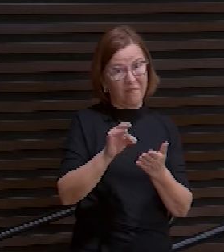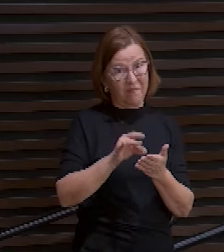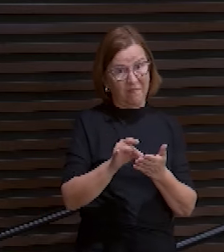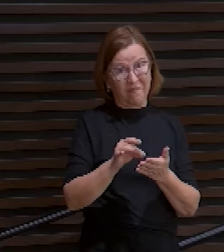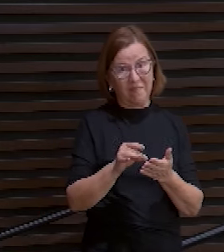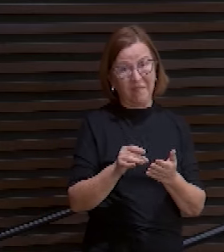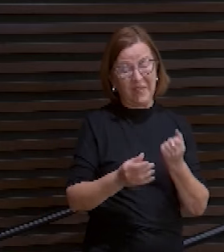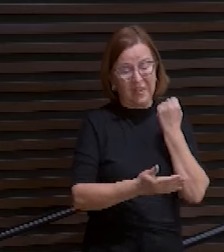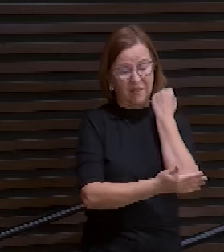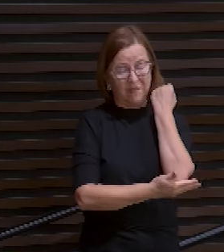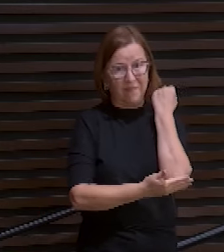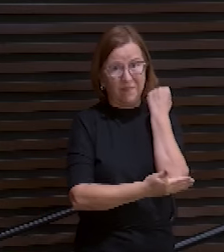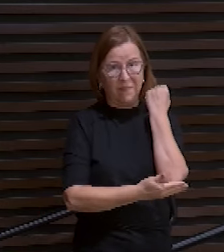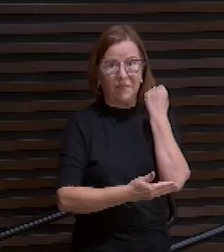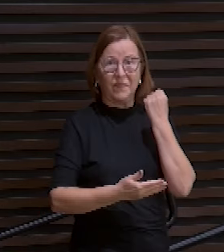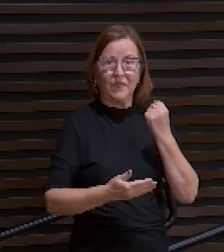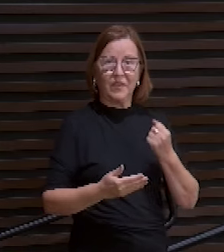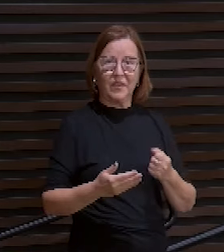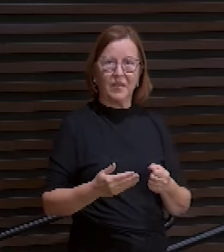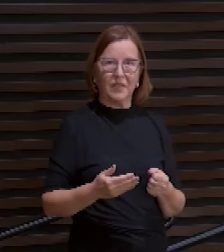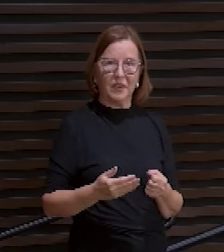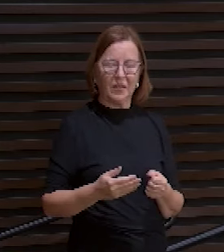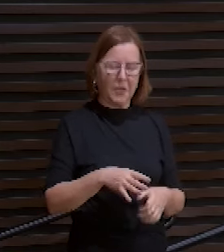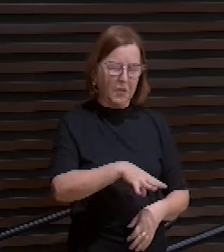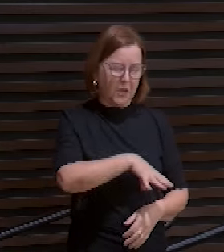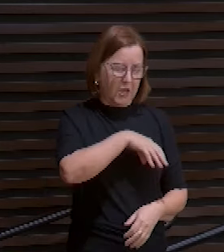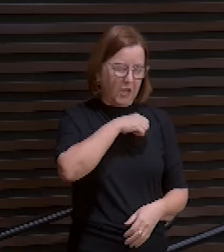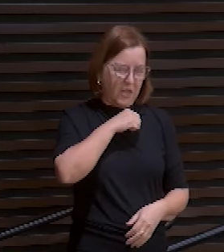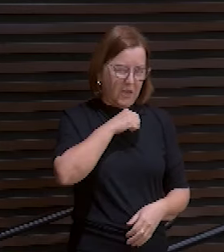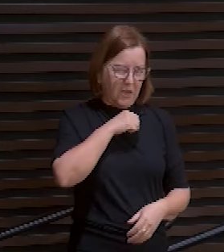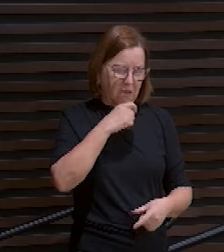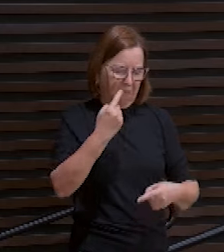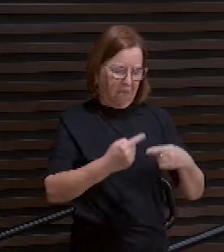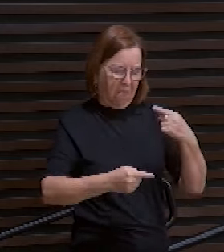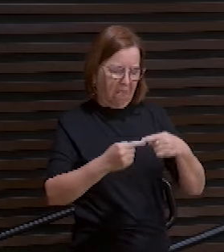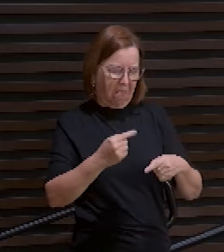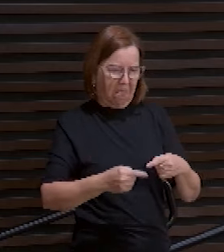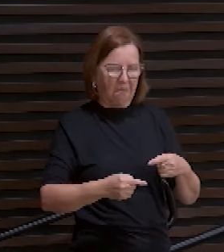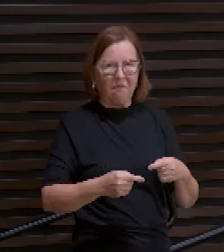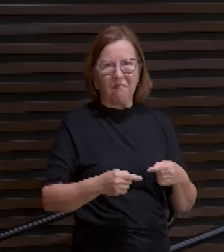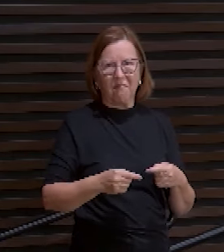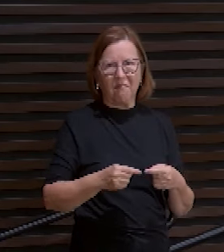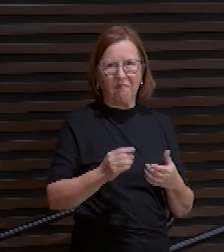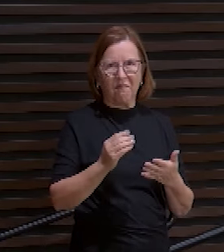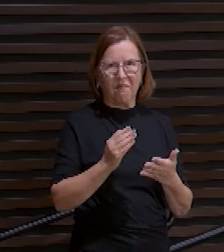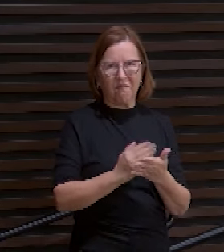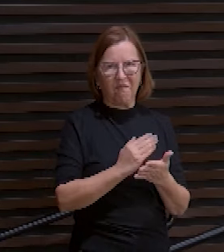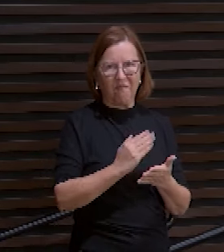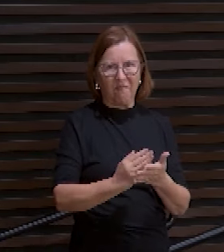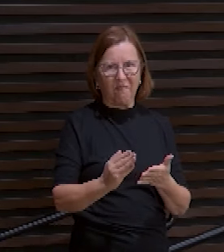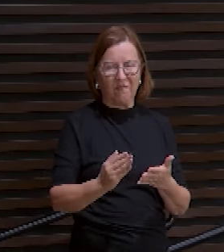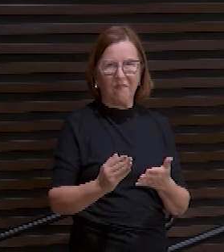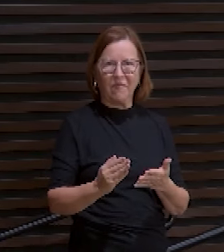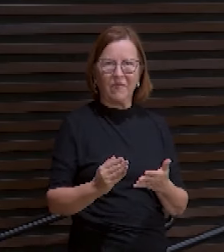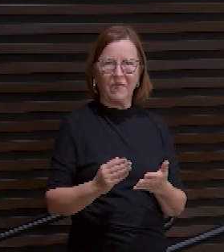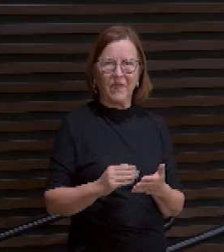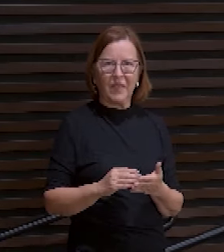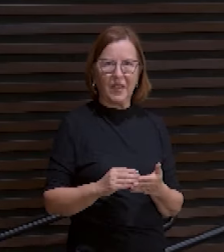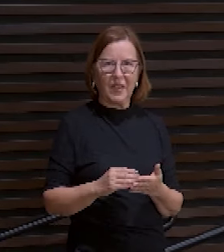porfias ciúmes iras discórdias desens facções